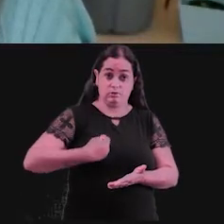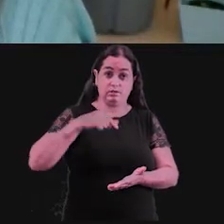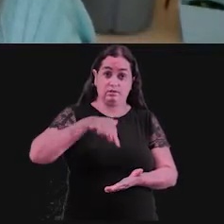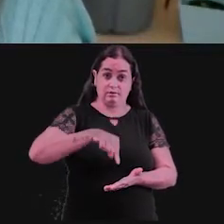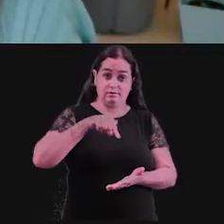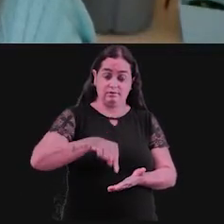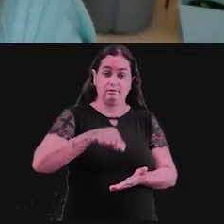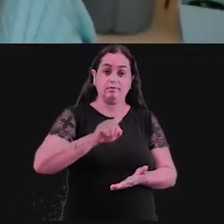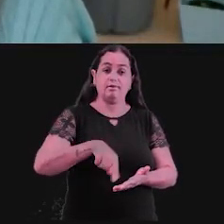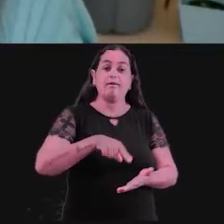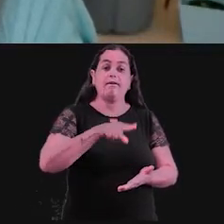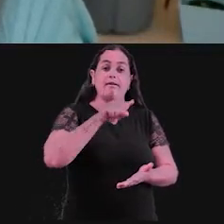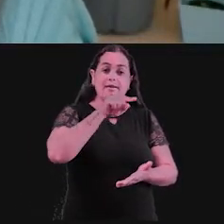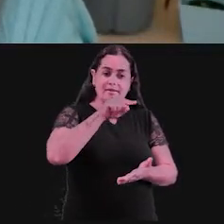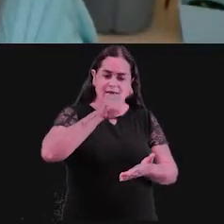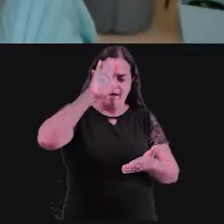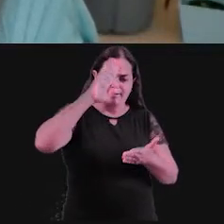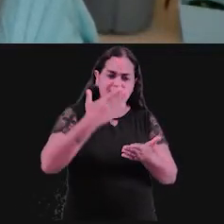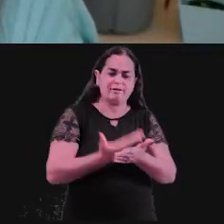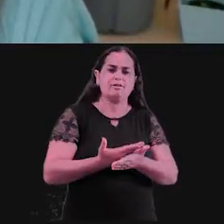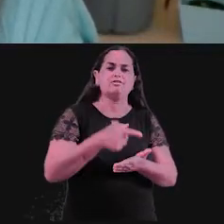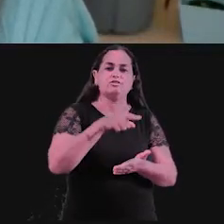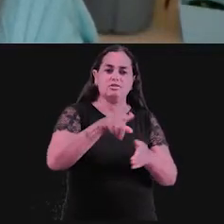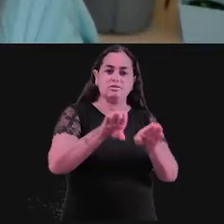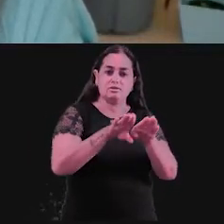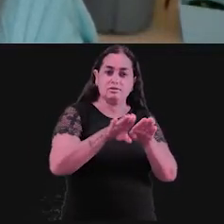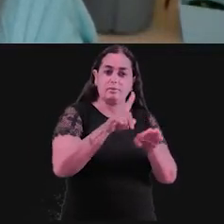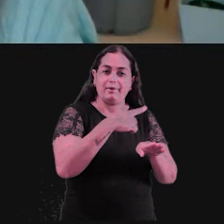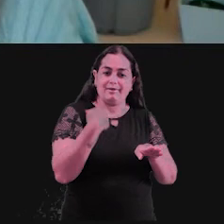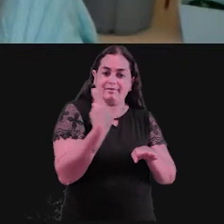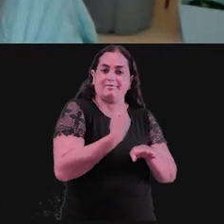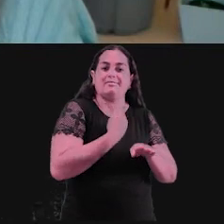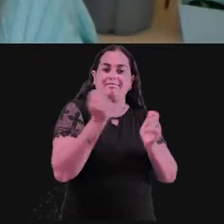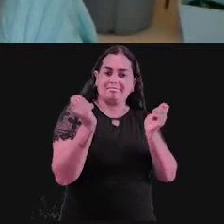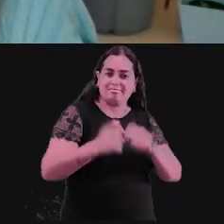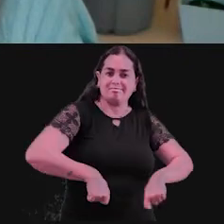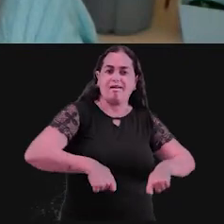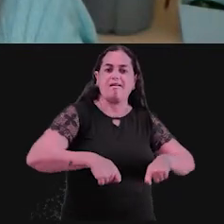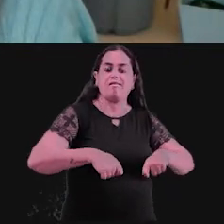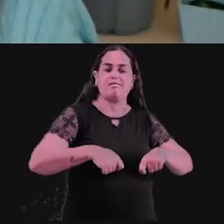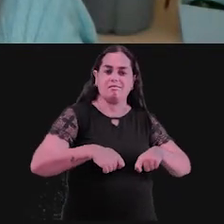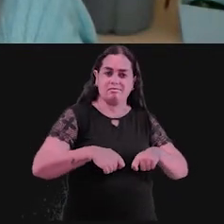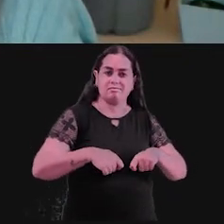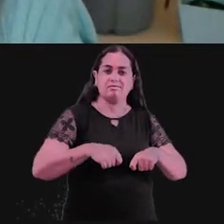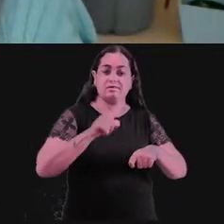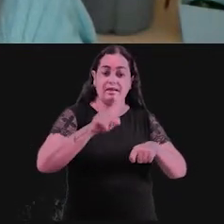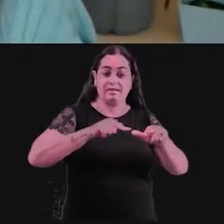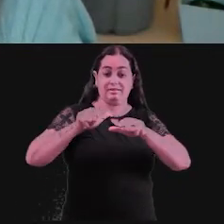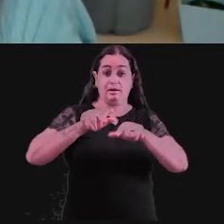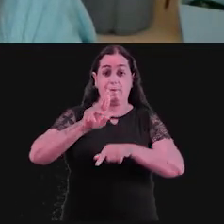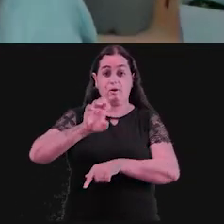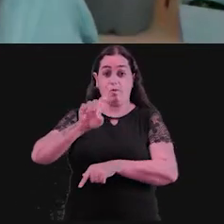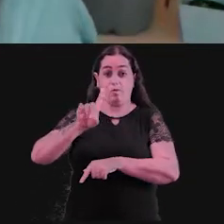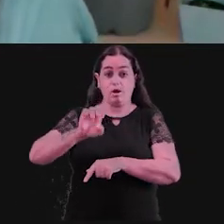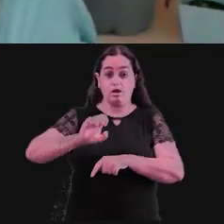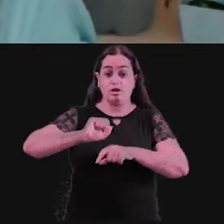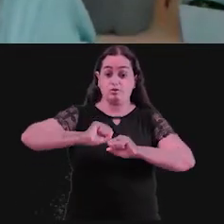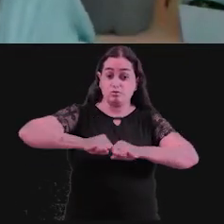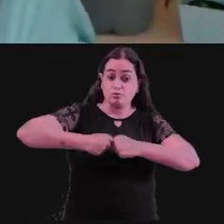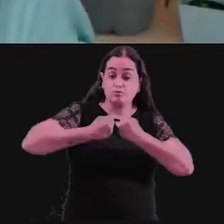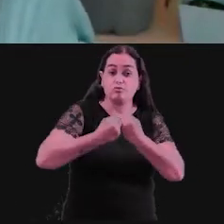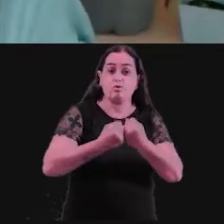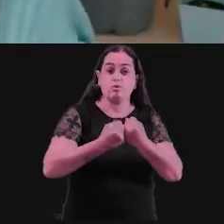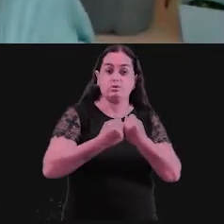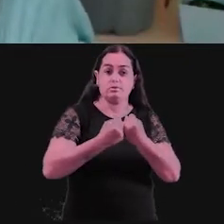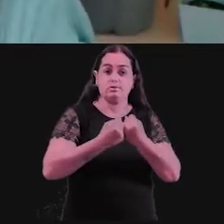isso e acreditam no potencial que a gente tem desse trabalho de rede, o quanto a gente se fortalece, o quanto a gente resiste,